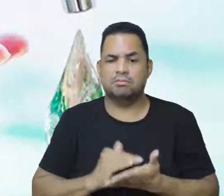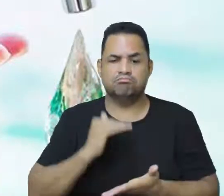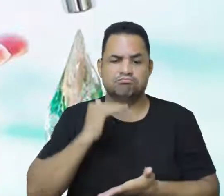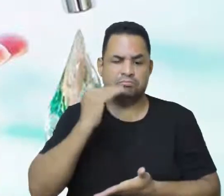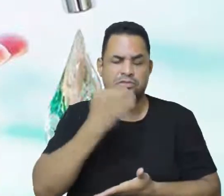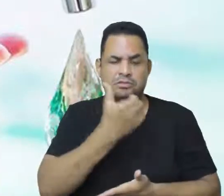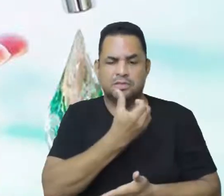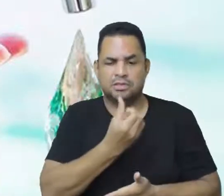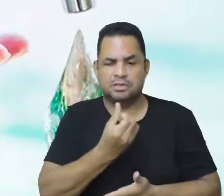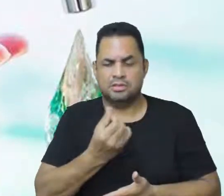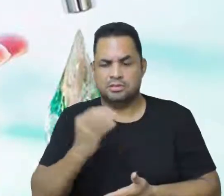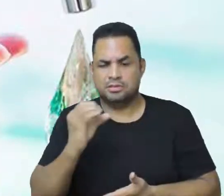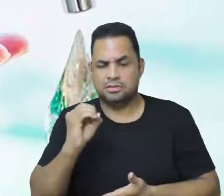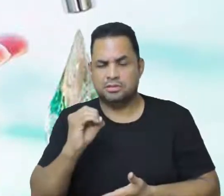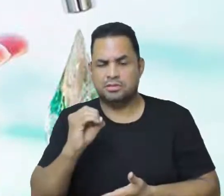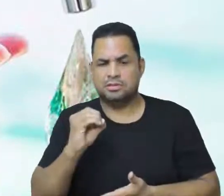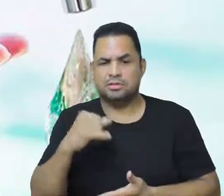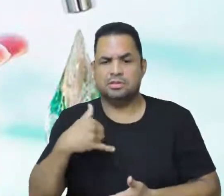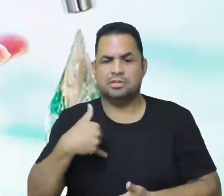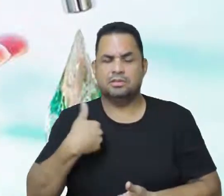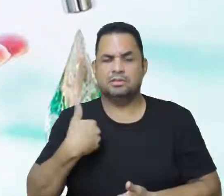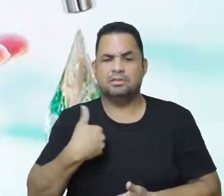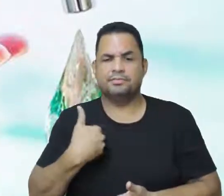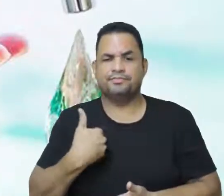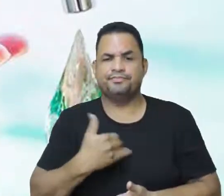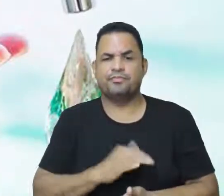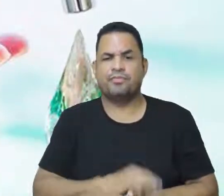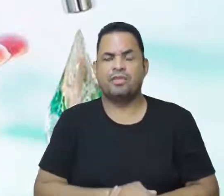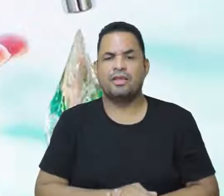anos, eu estou bem pertinho de chegar lá, tá?